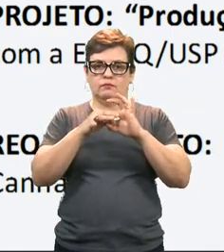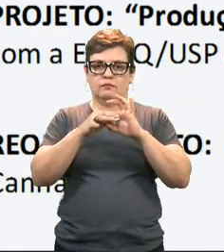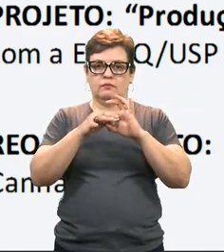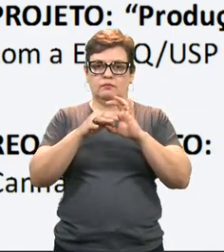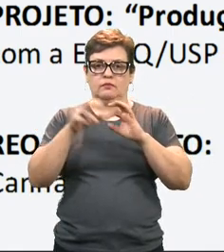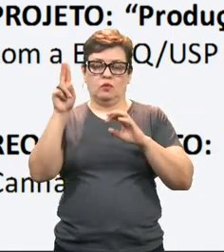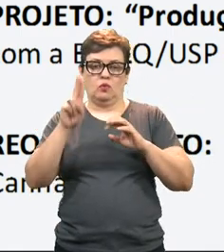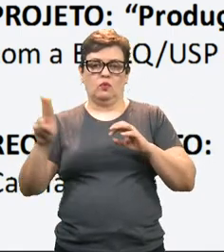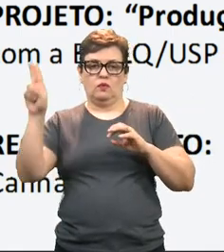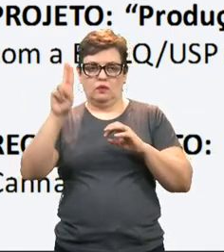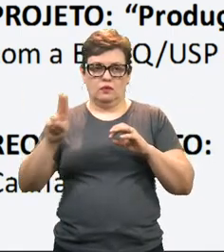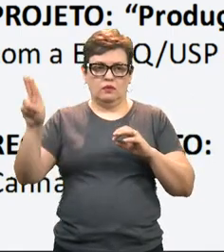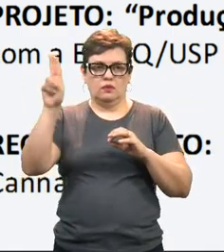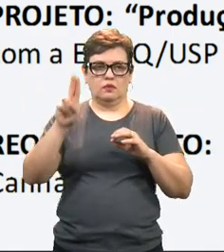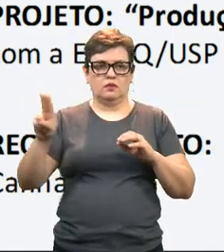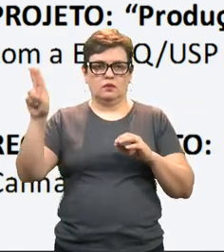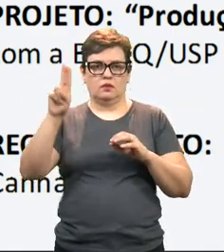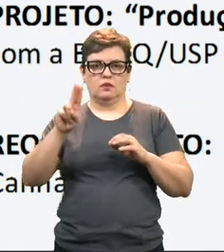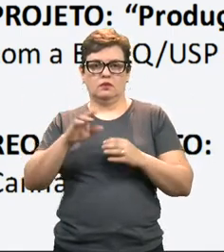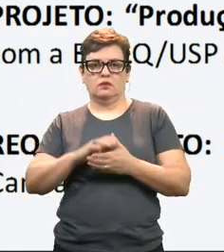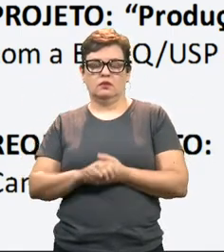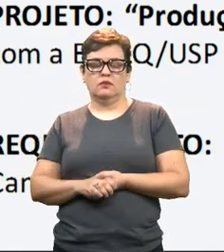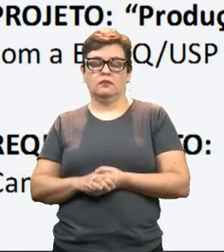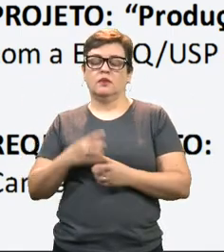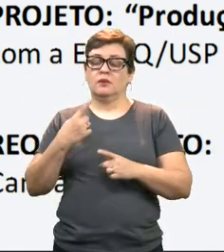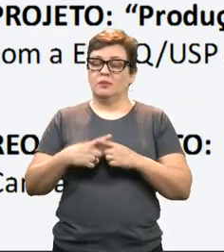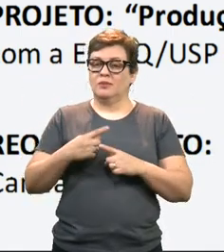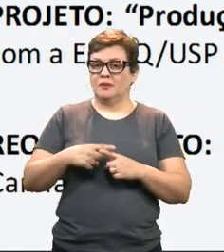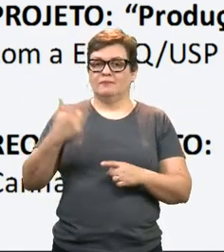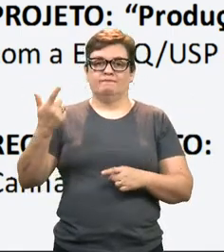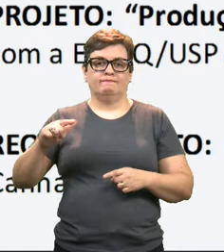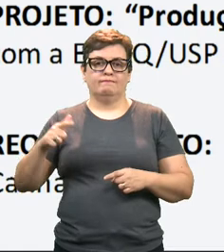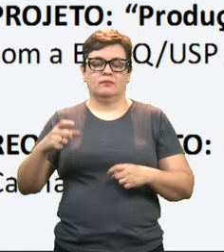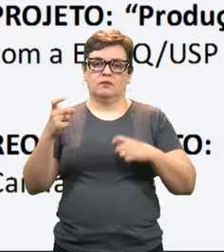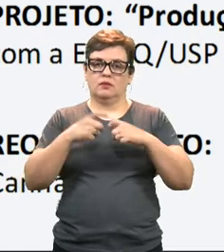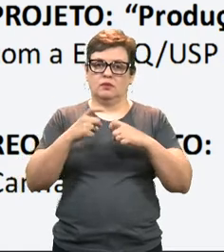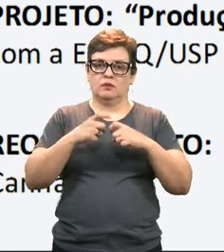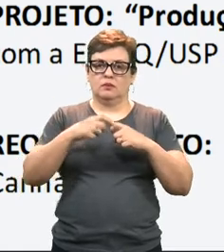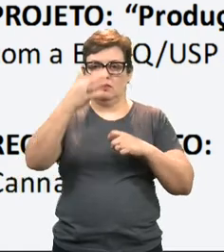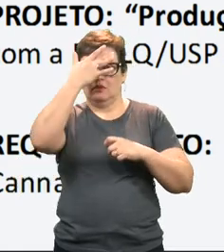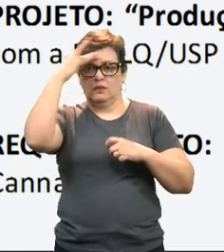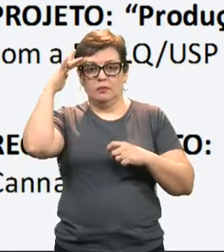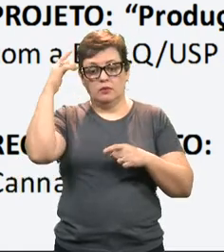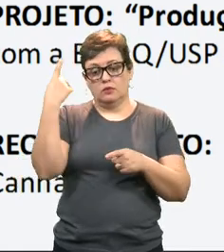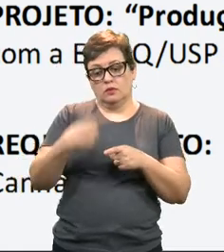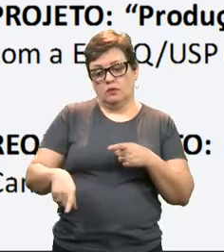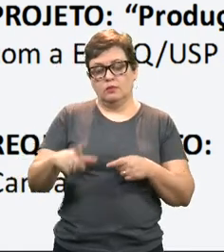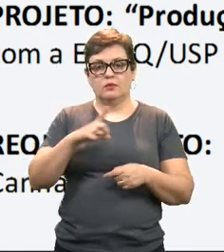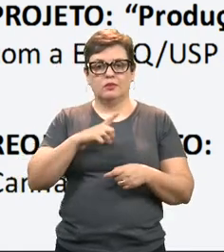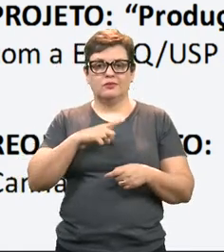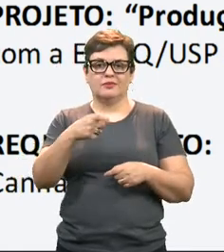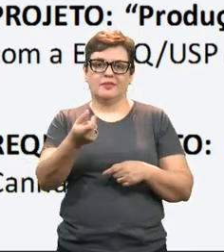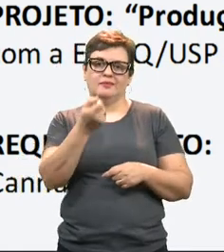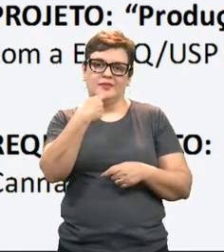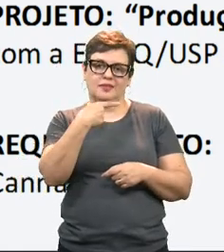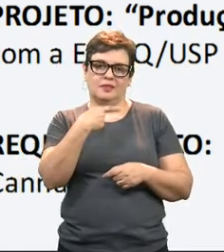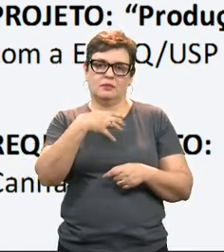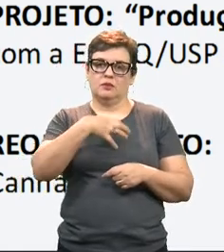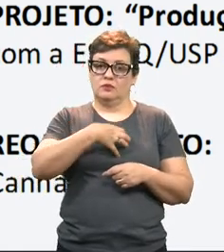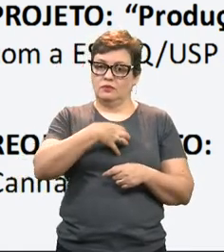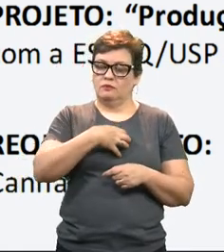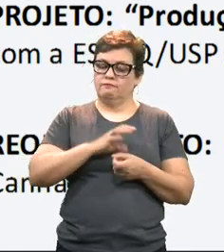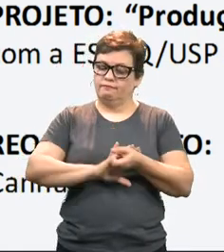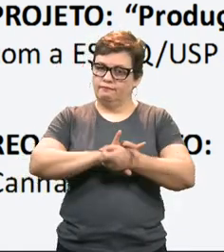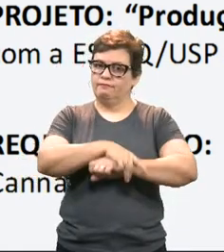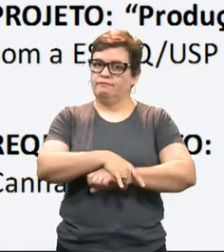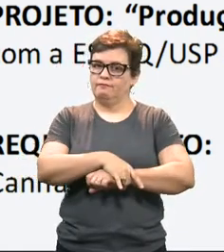profissionais médicos, porque sem o médico, o paciente não consegue ter acesso à medicação de uma forma